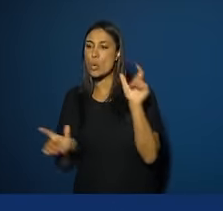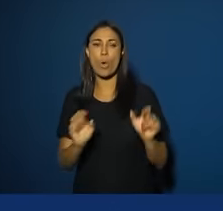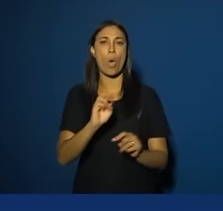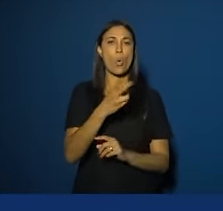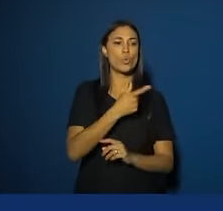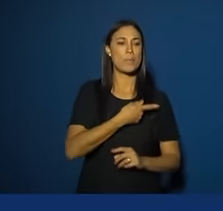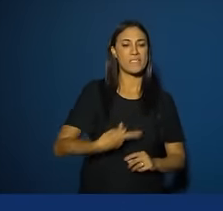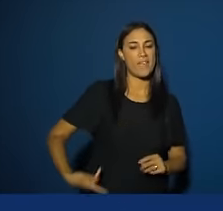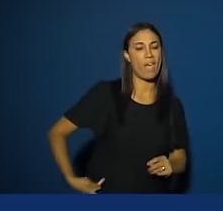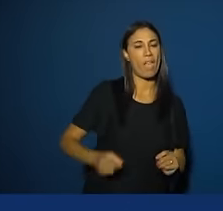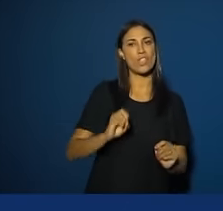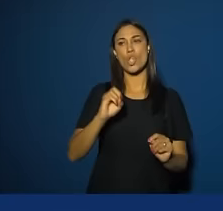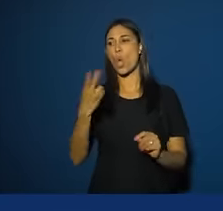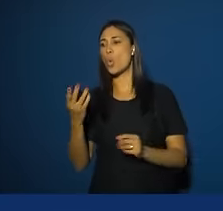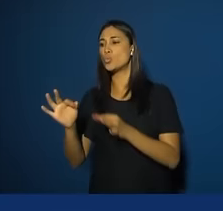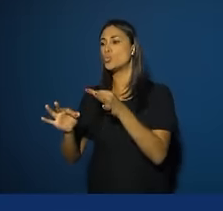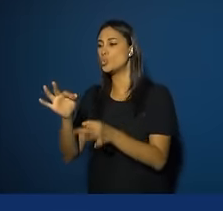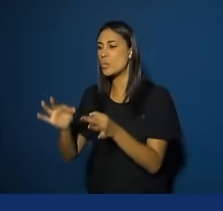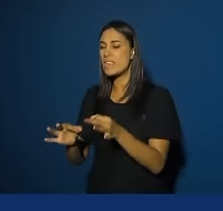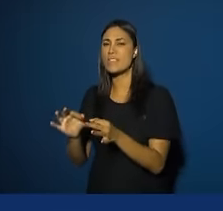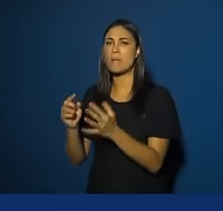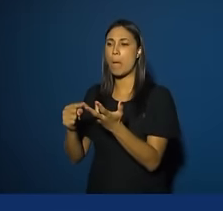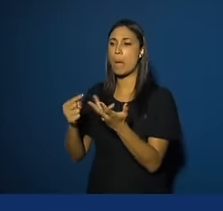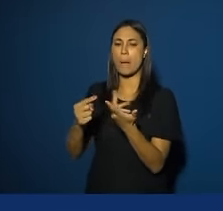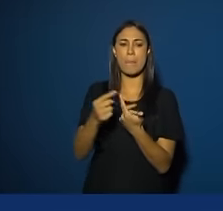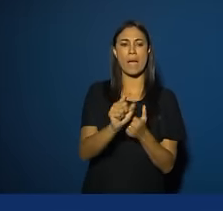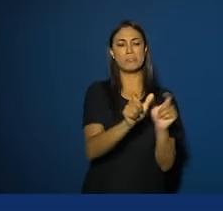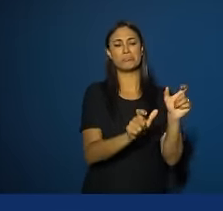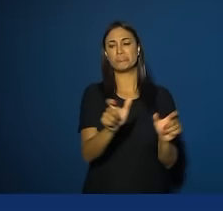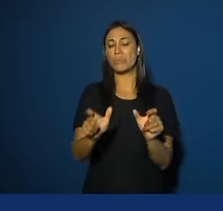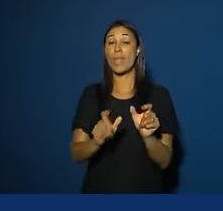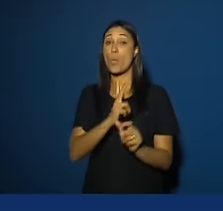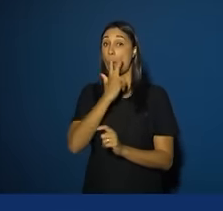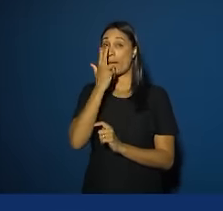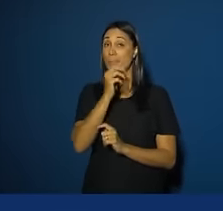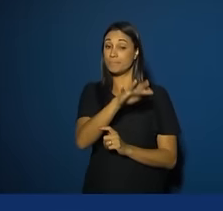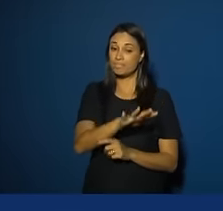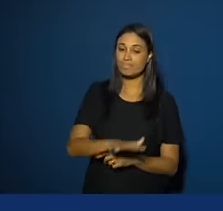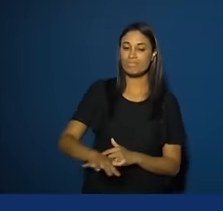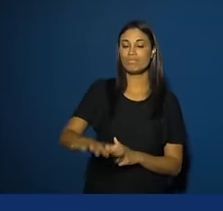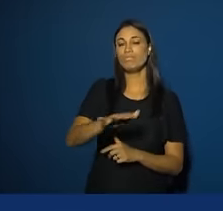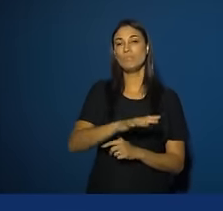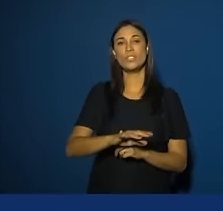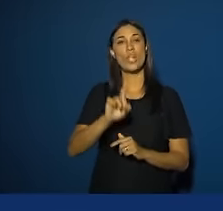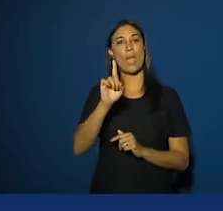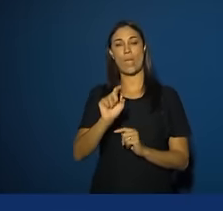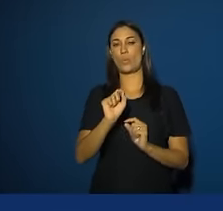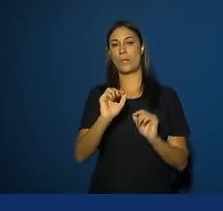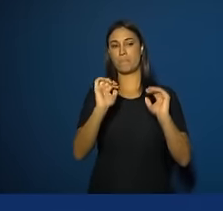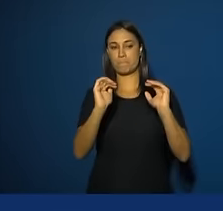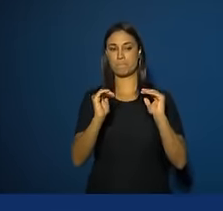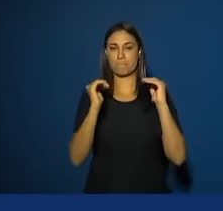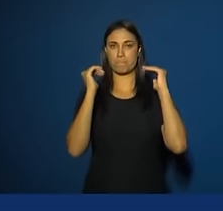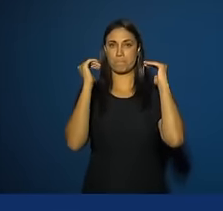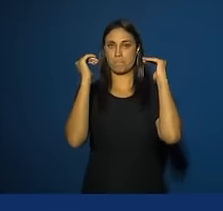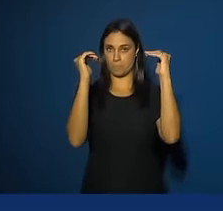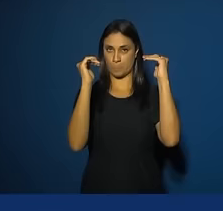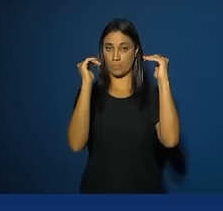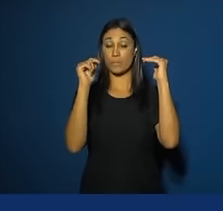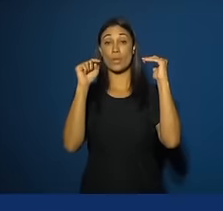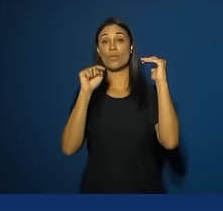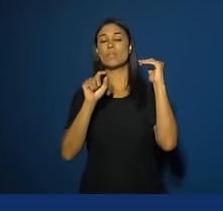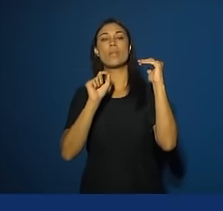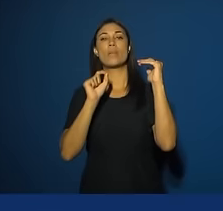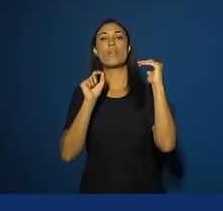C do do do juiz D Eu acho que um ambiente onde acima de tudo você